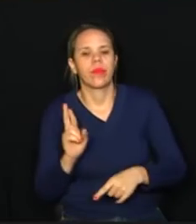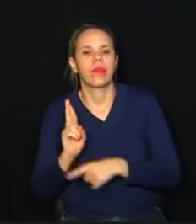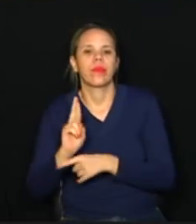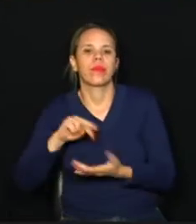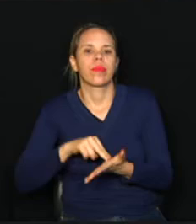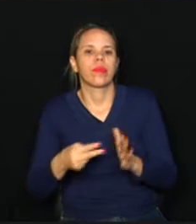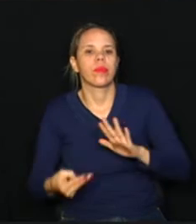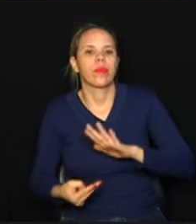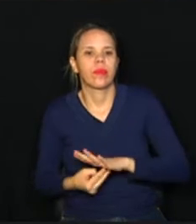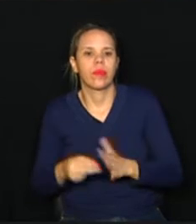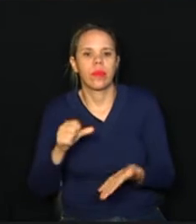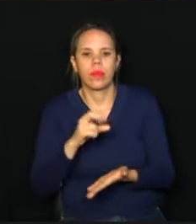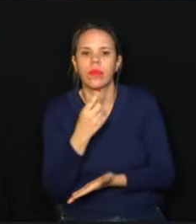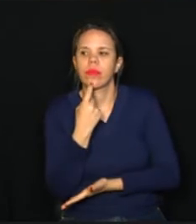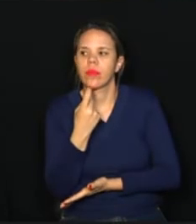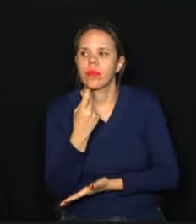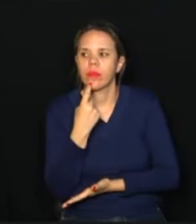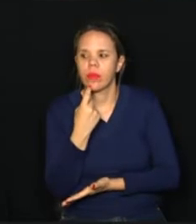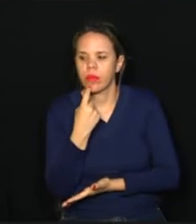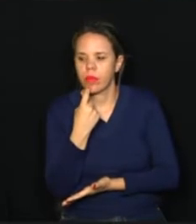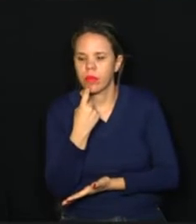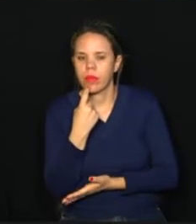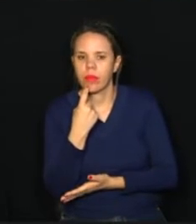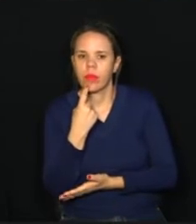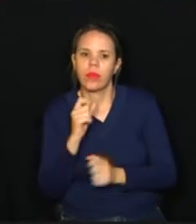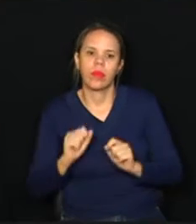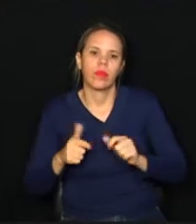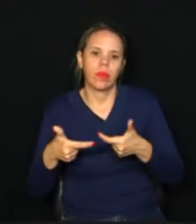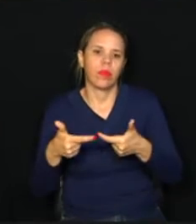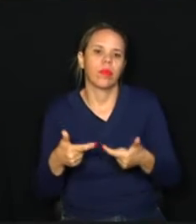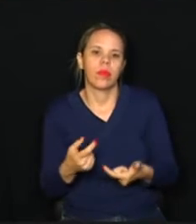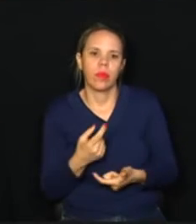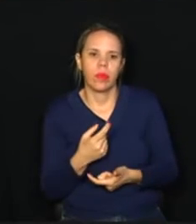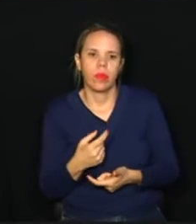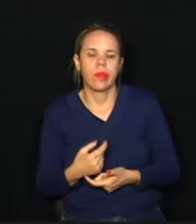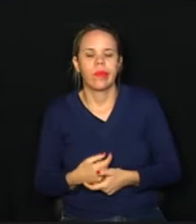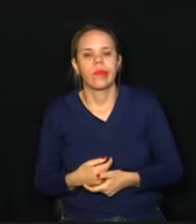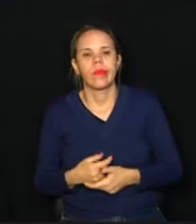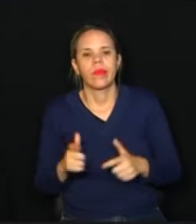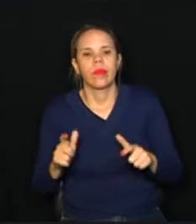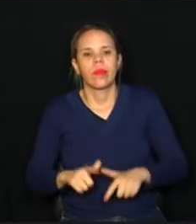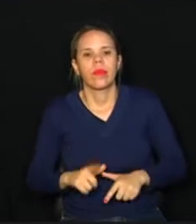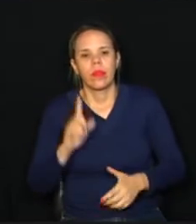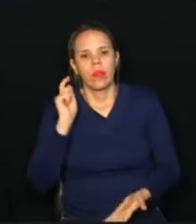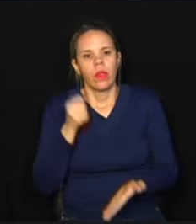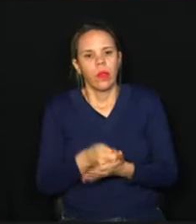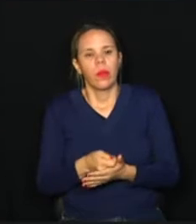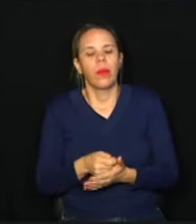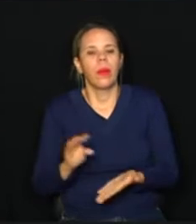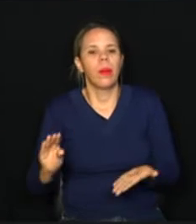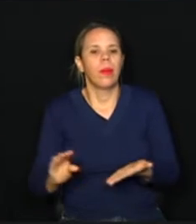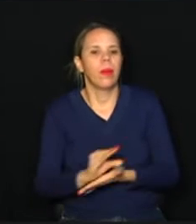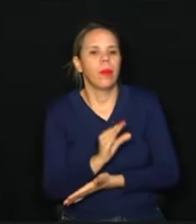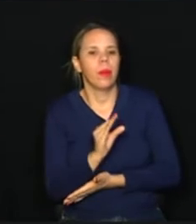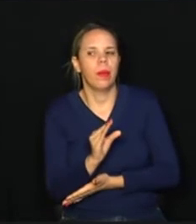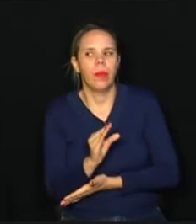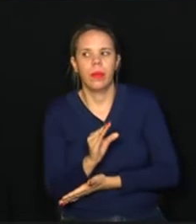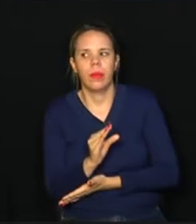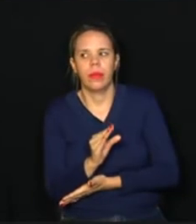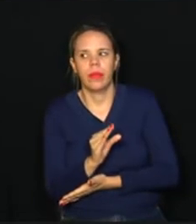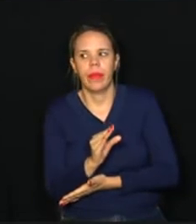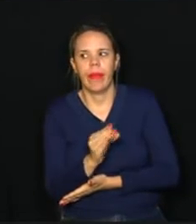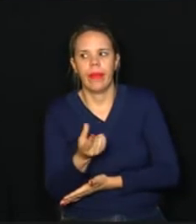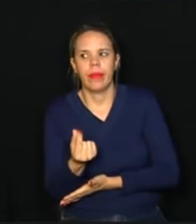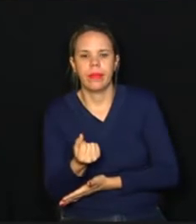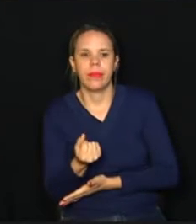representam a região de Campinas na Assembleia Legislativa, que é o espaço, né, de decisão sobre orçamento, sobre